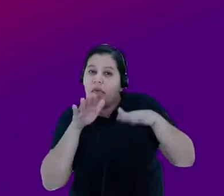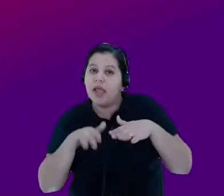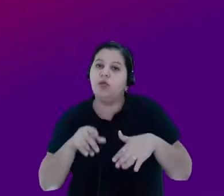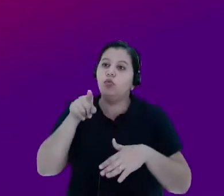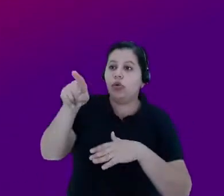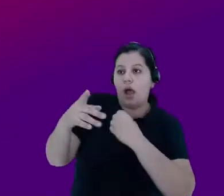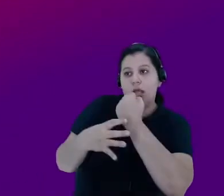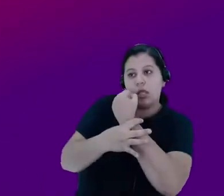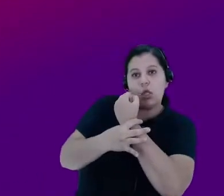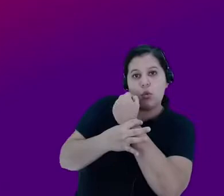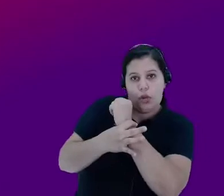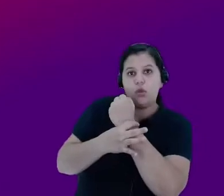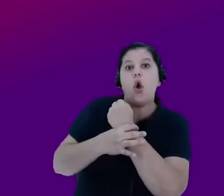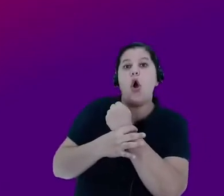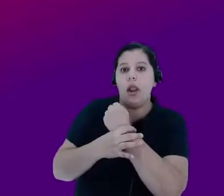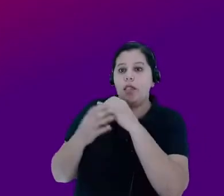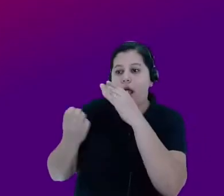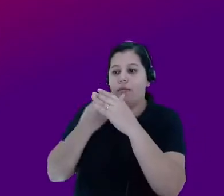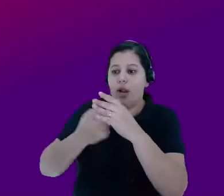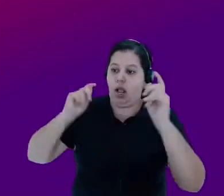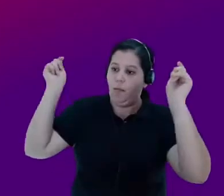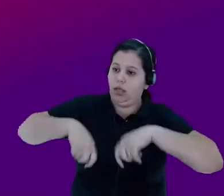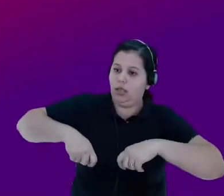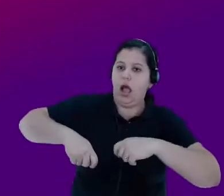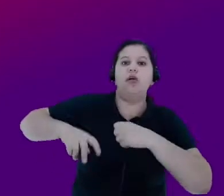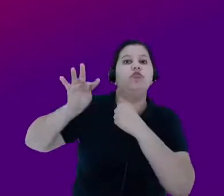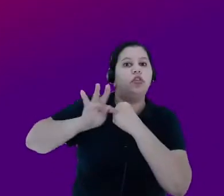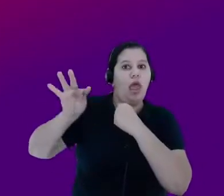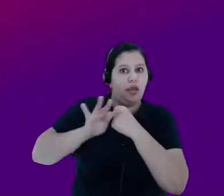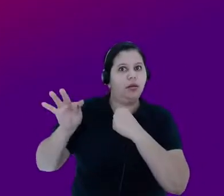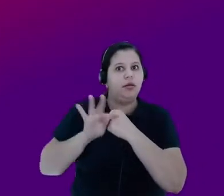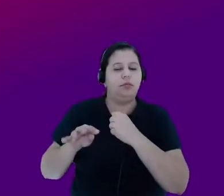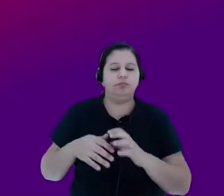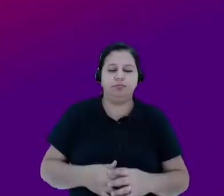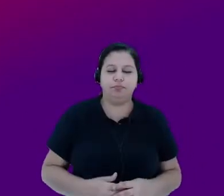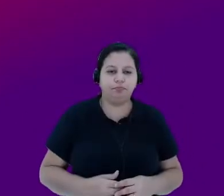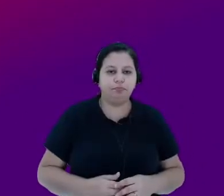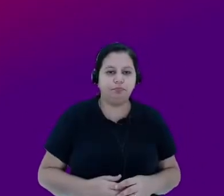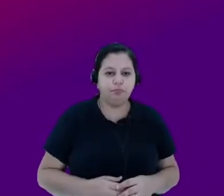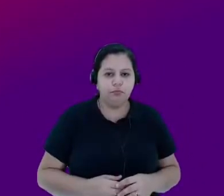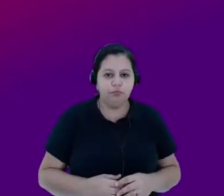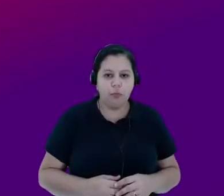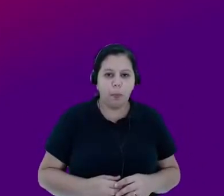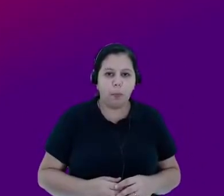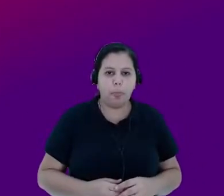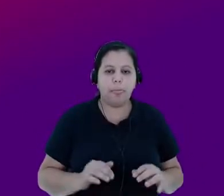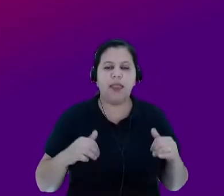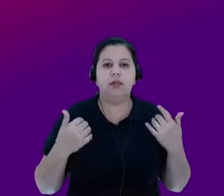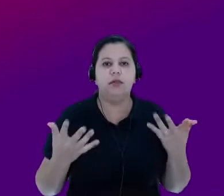seguradora, de acordo com a capacidade técnica de tratar aquele assunto. Então,